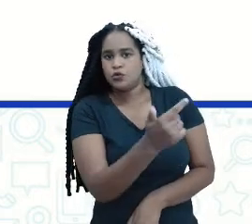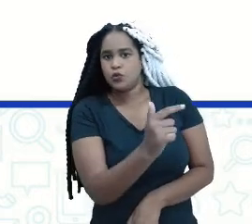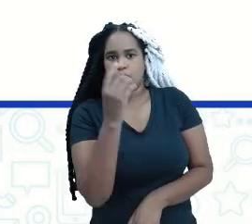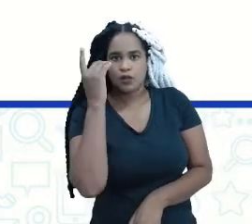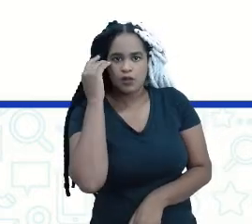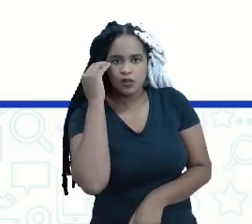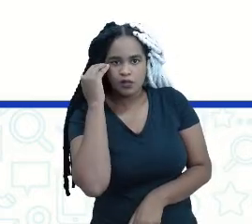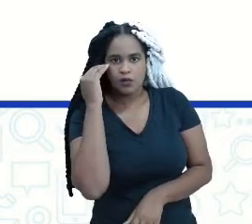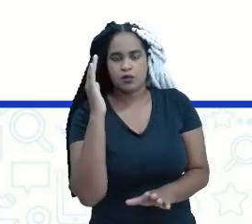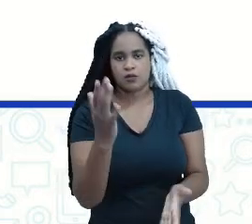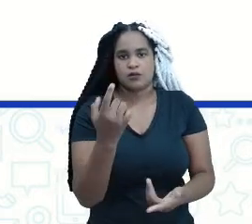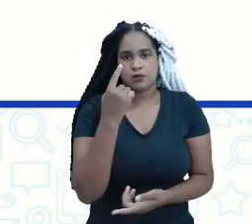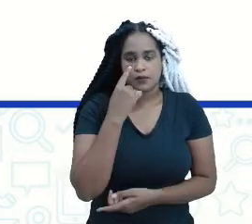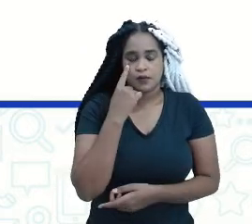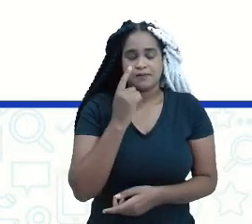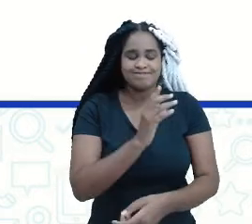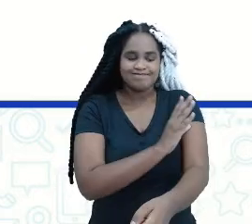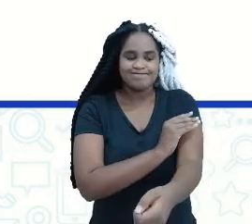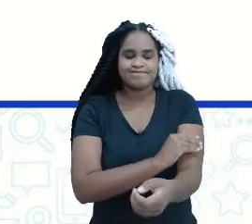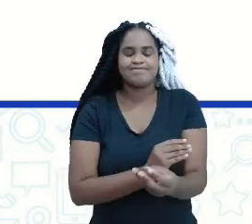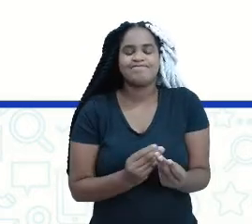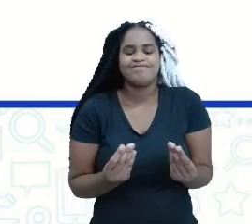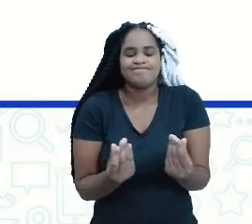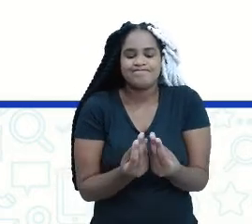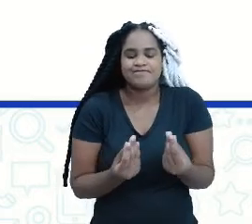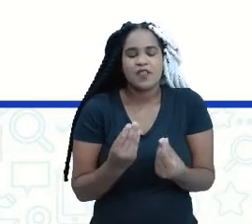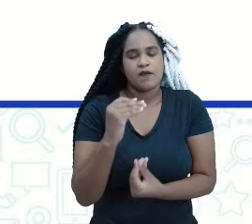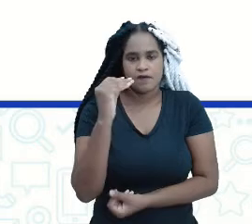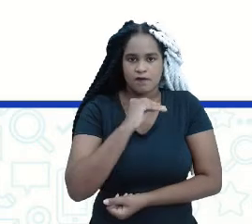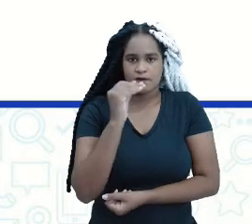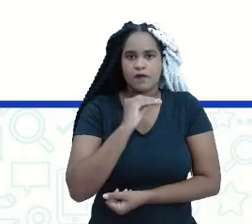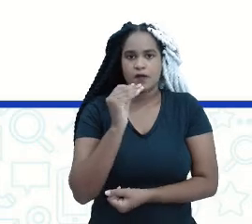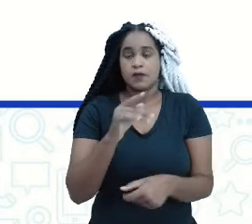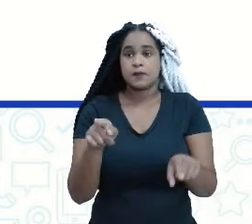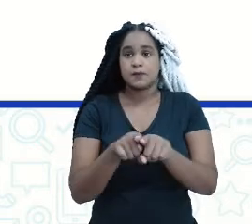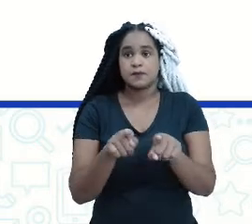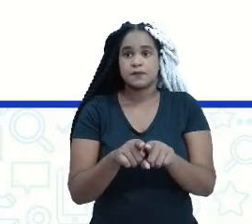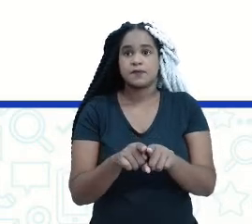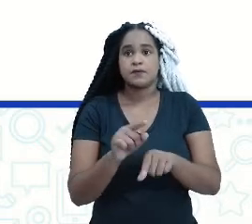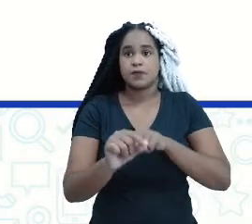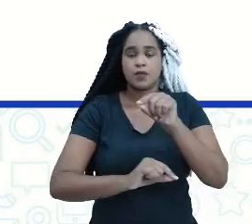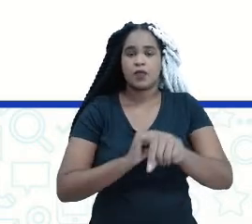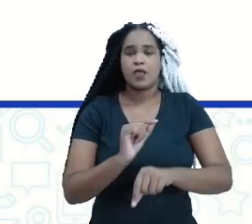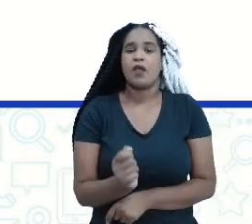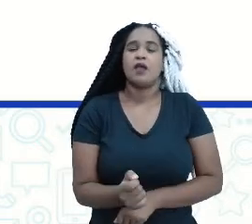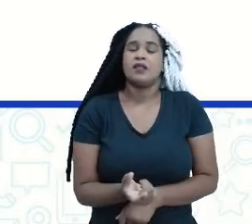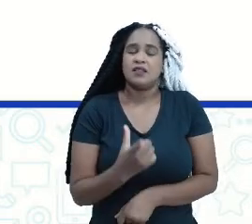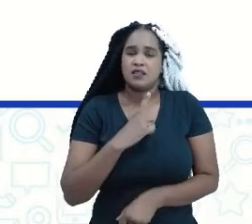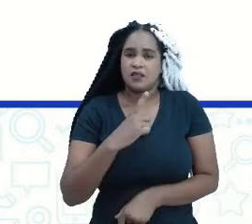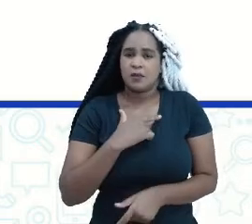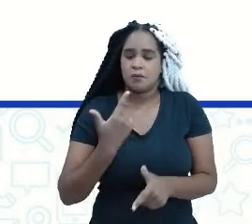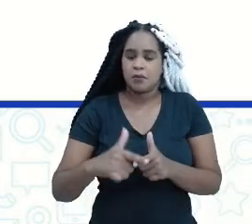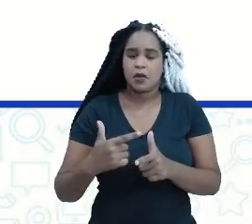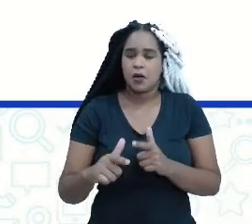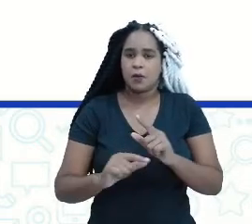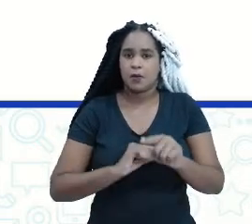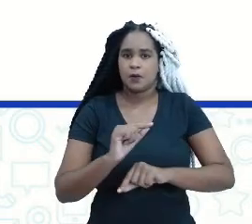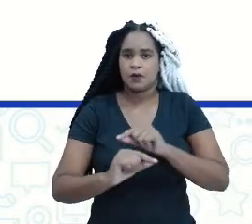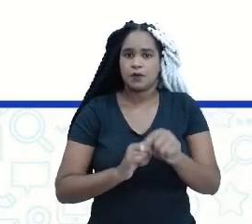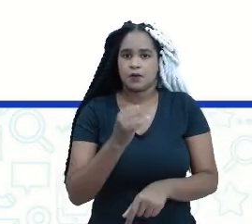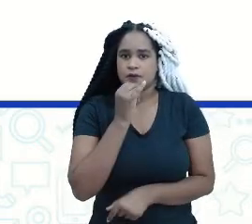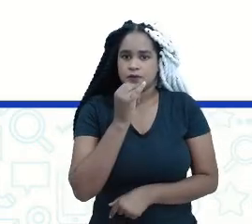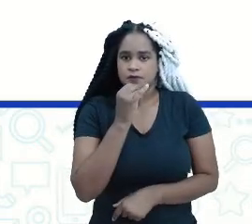normal, né? Ela é mais frágil, mais fraca, tá certo? Além de terem muitos problemas com o